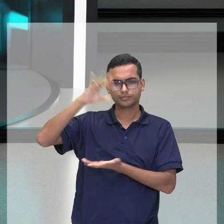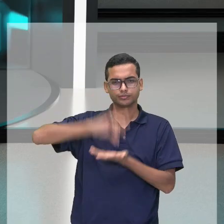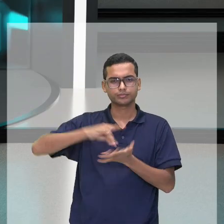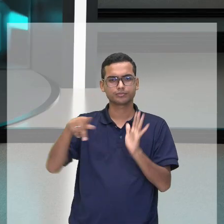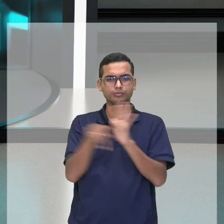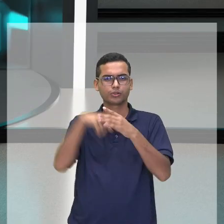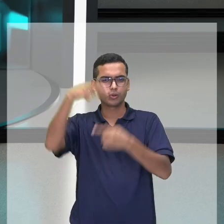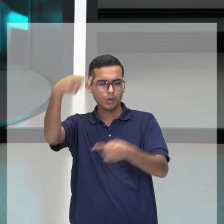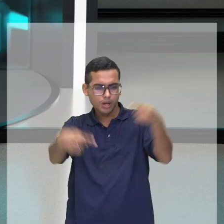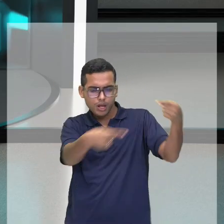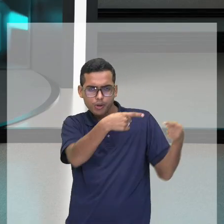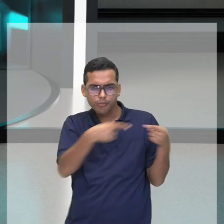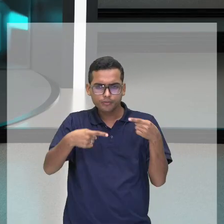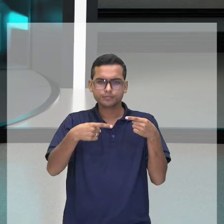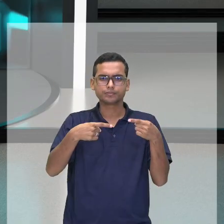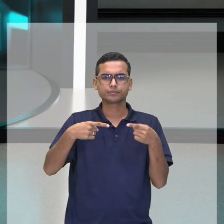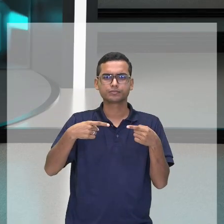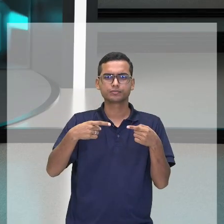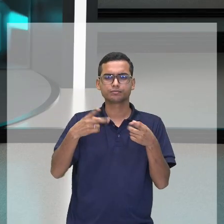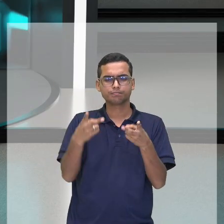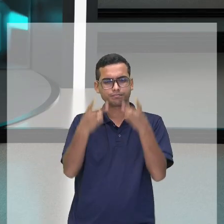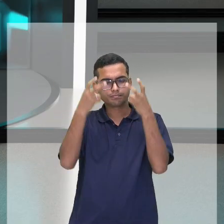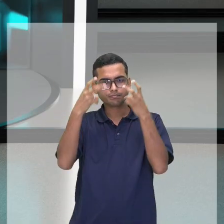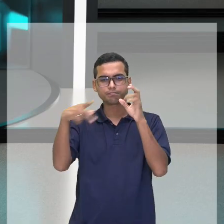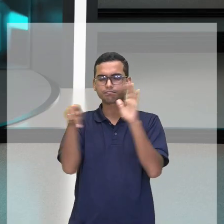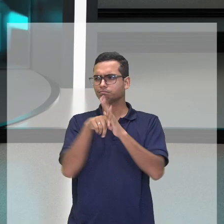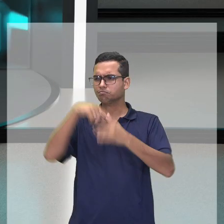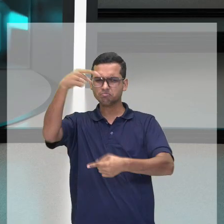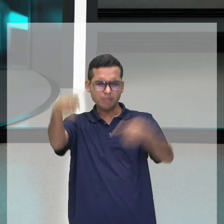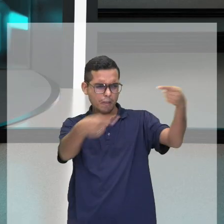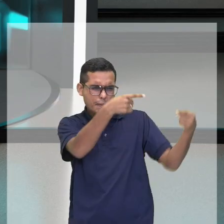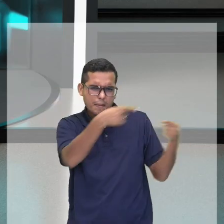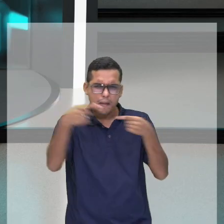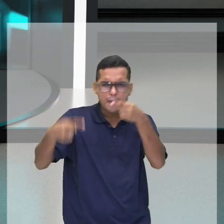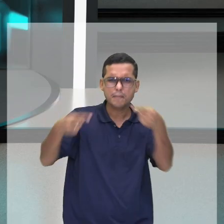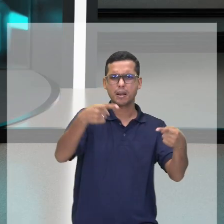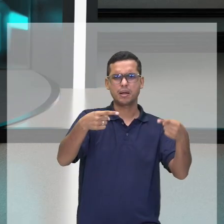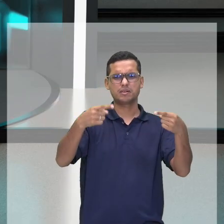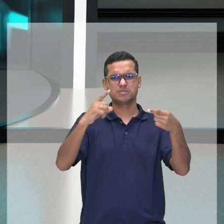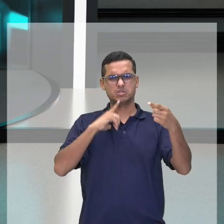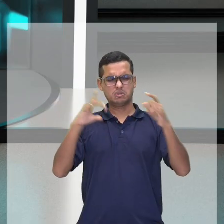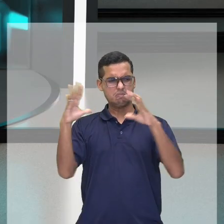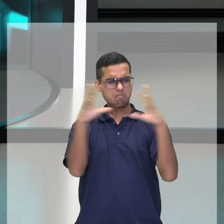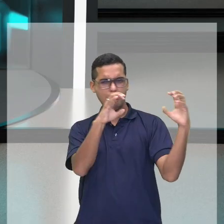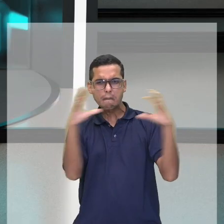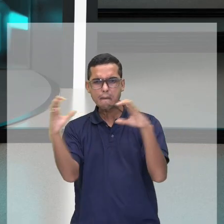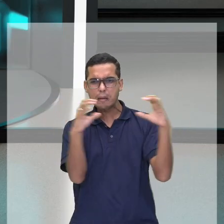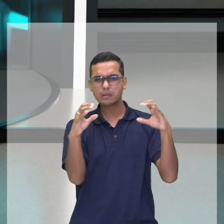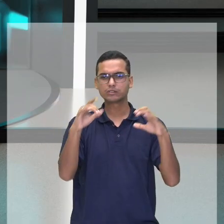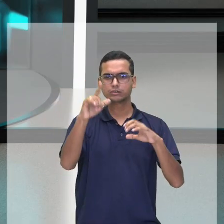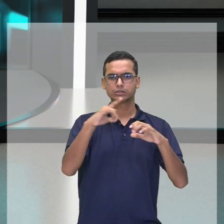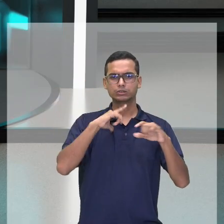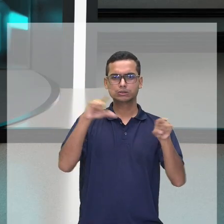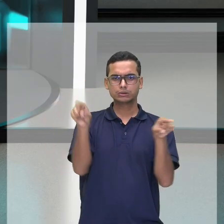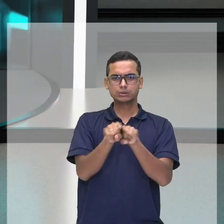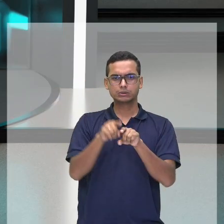alguém, né? Você ficou alterado e aí na hora de você fazer os movimentos do jogo,